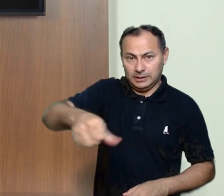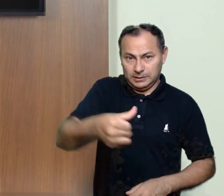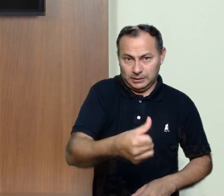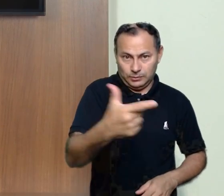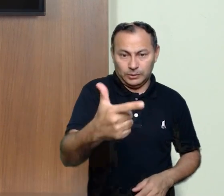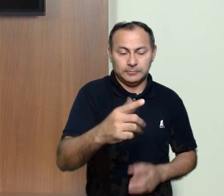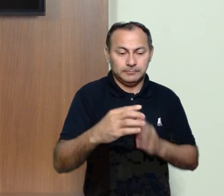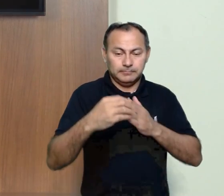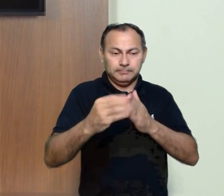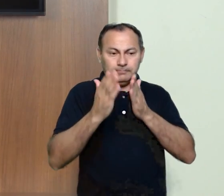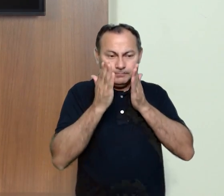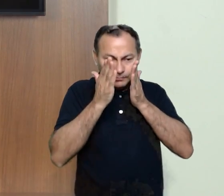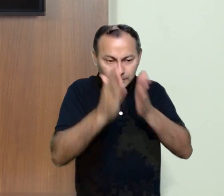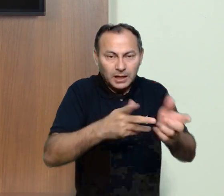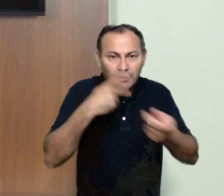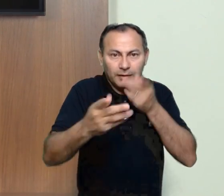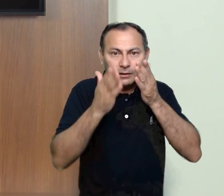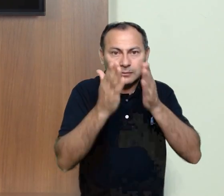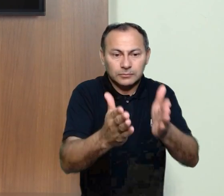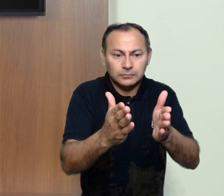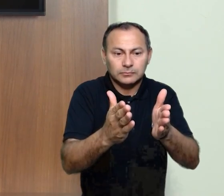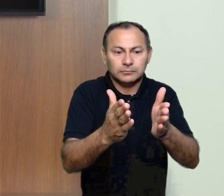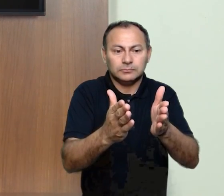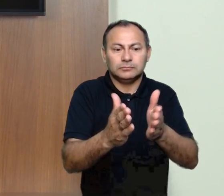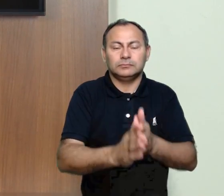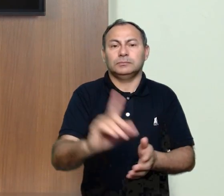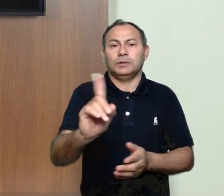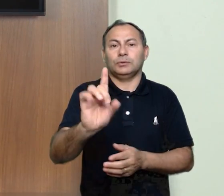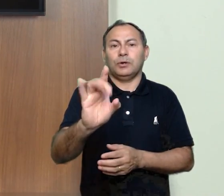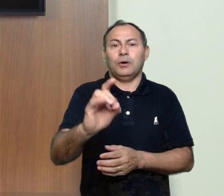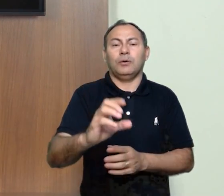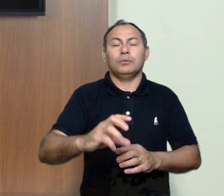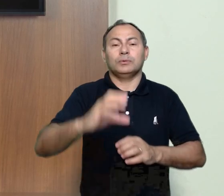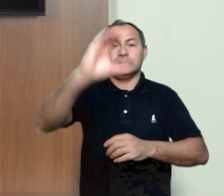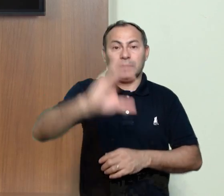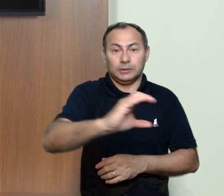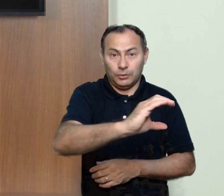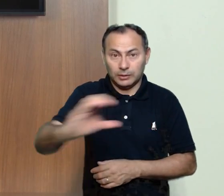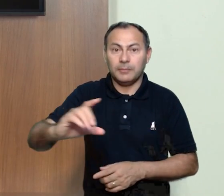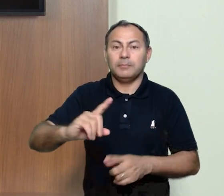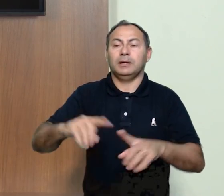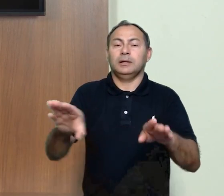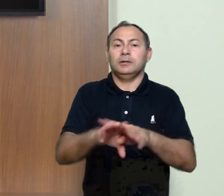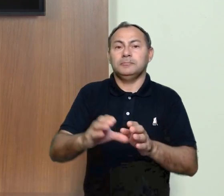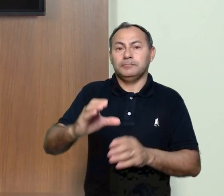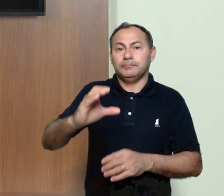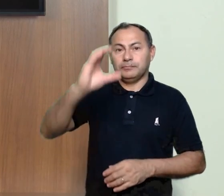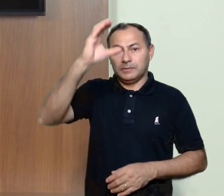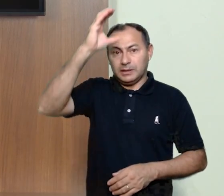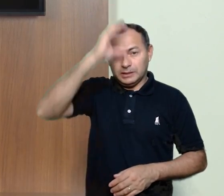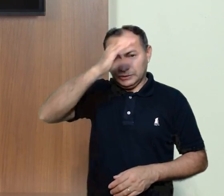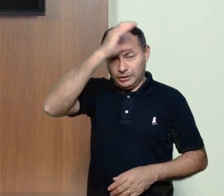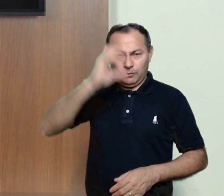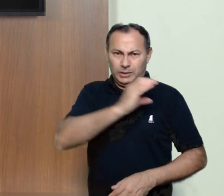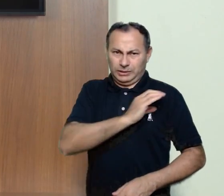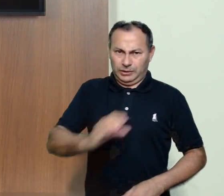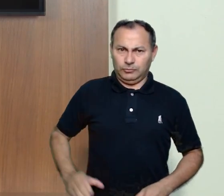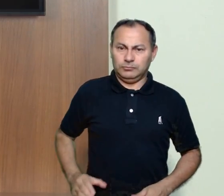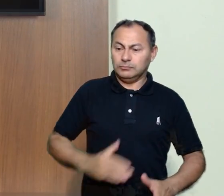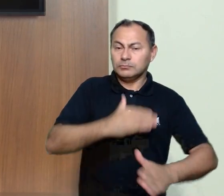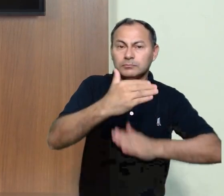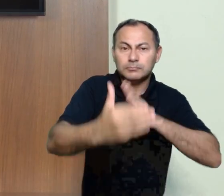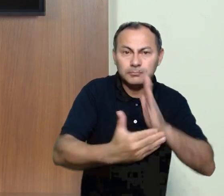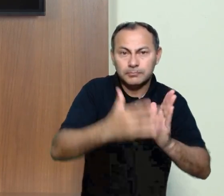1962, dirigindo-se não só aos católicos e aos cristãos, mas a todas